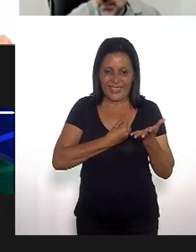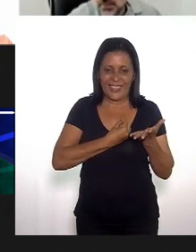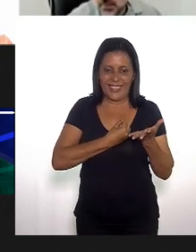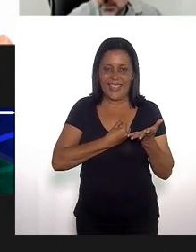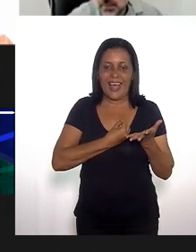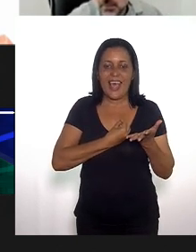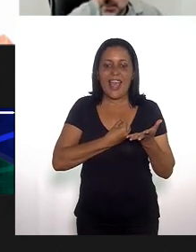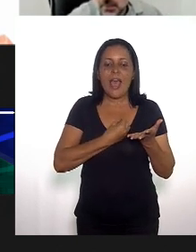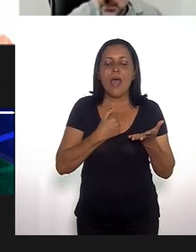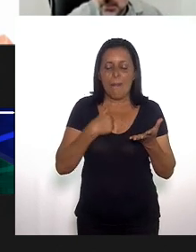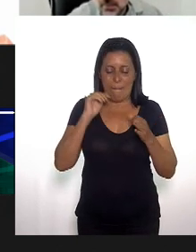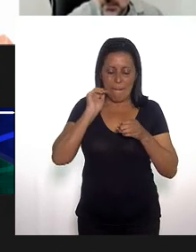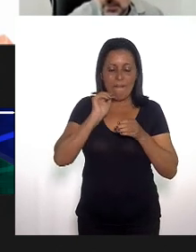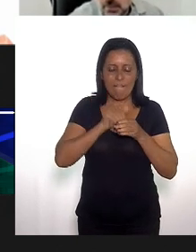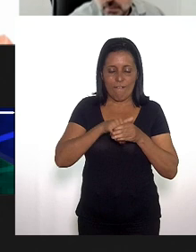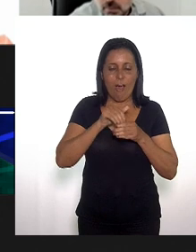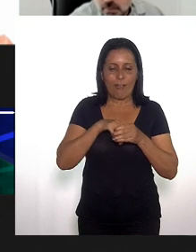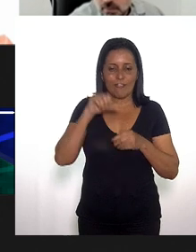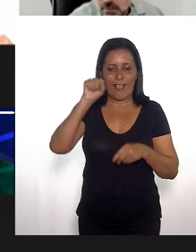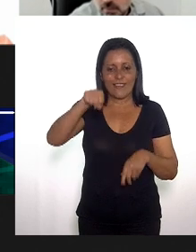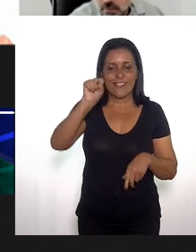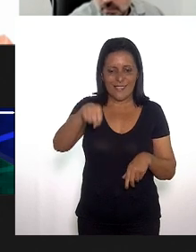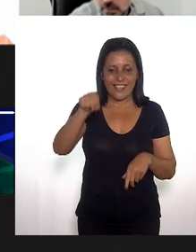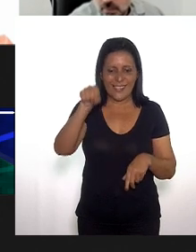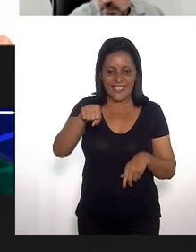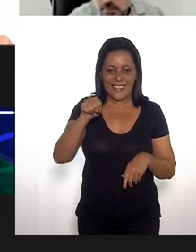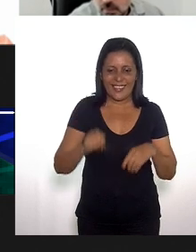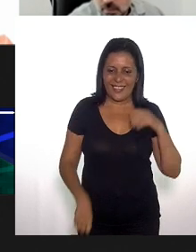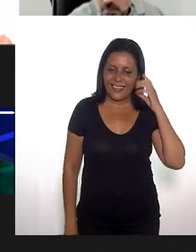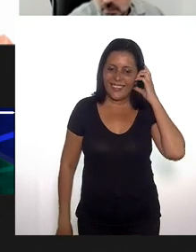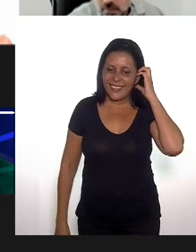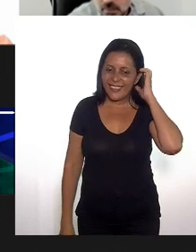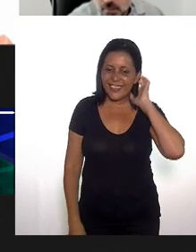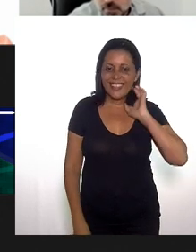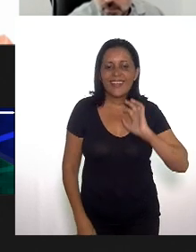Meu voto é sim. Obrigado.